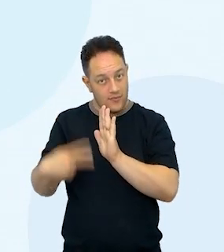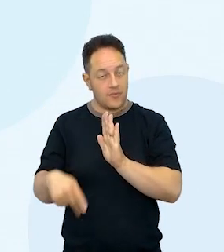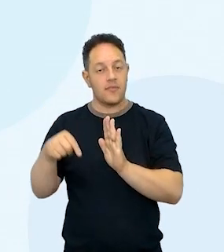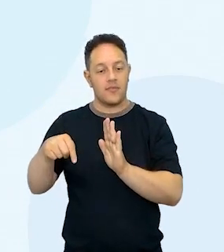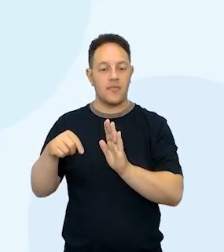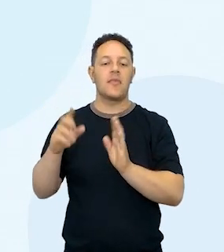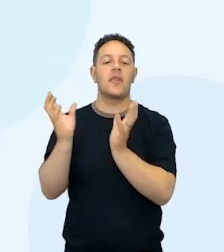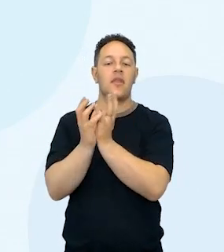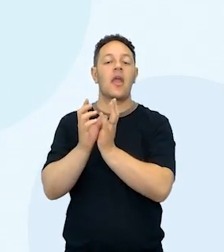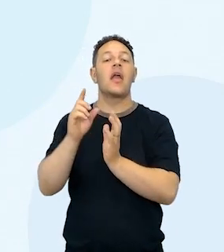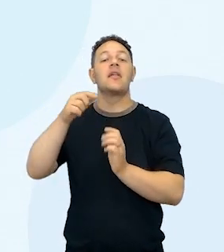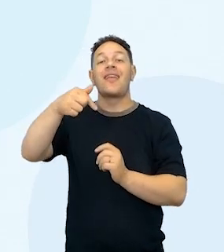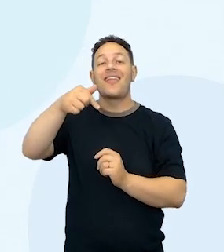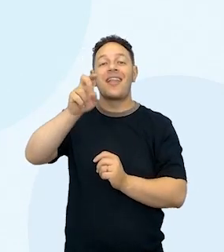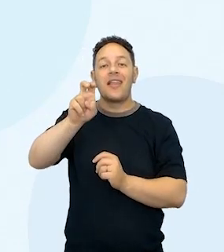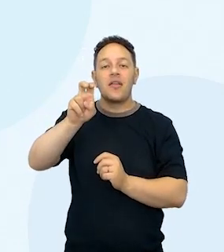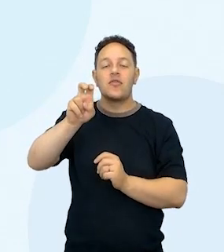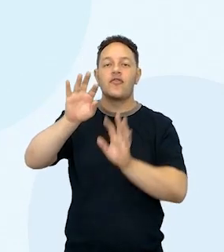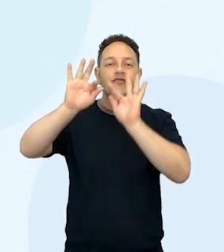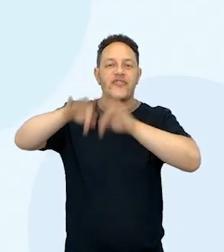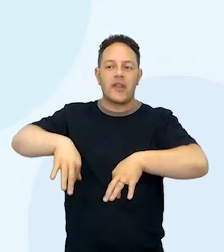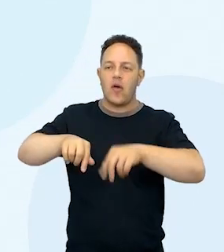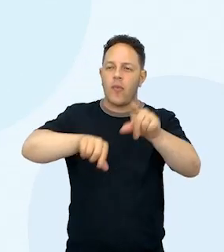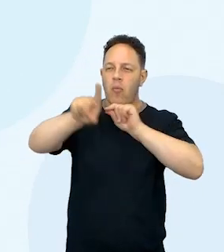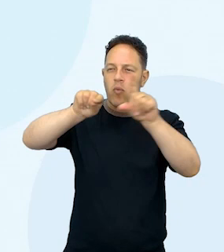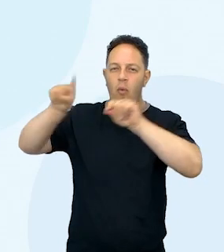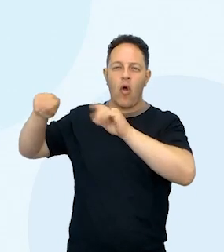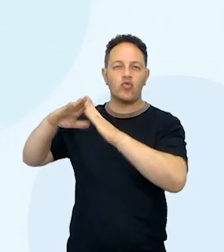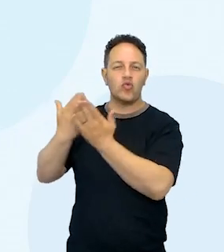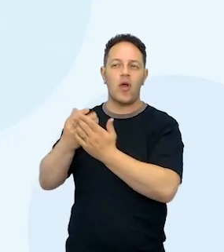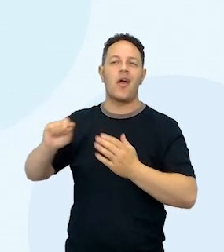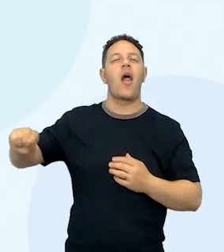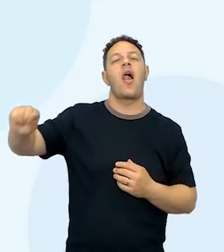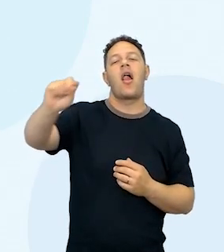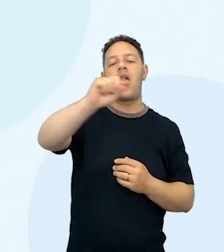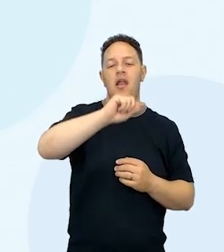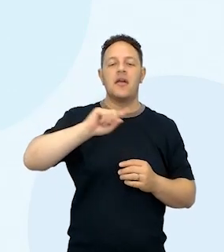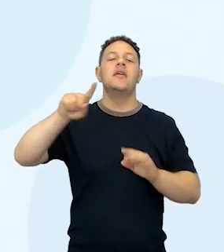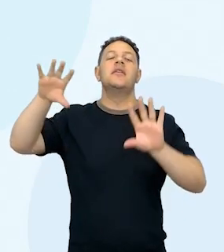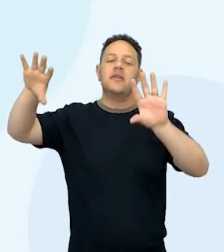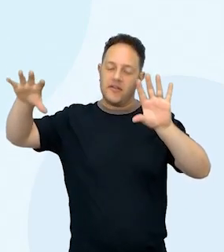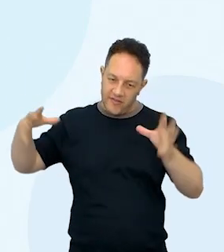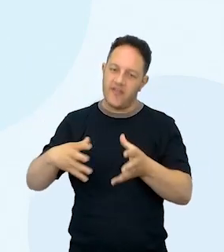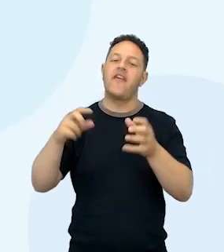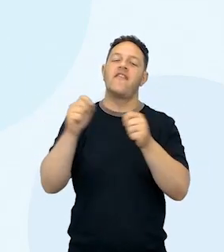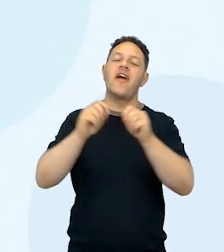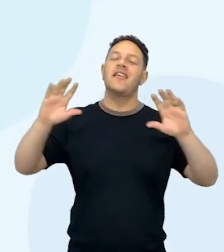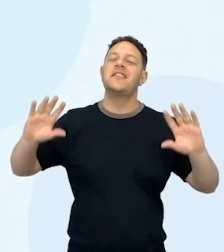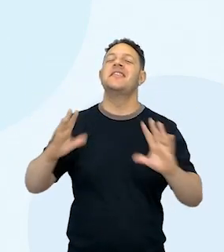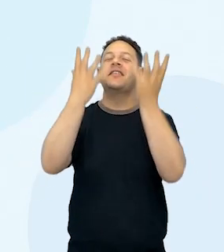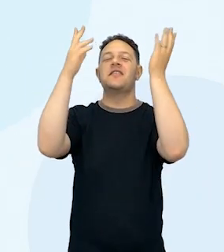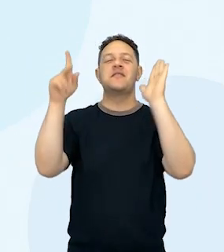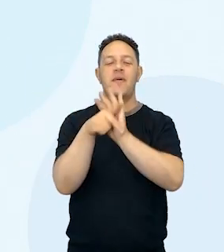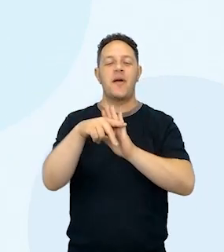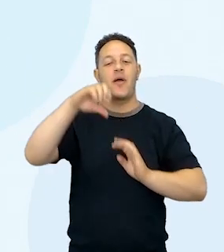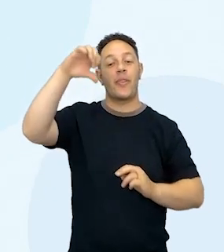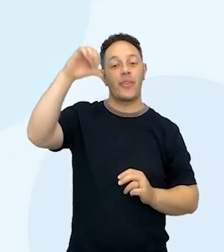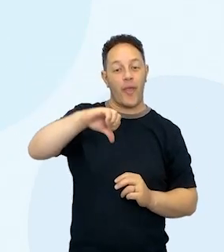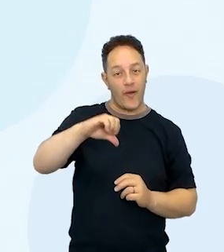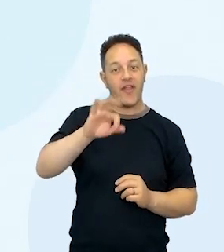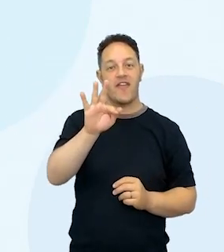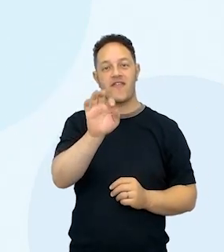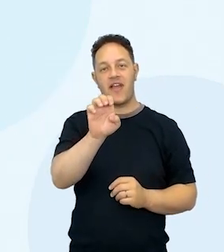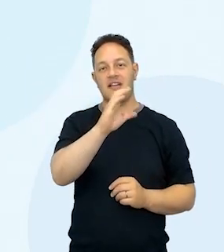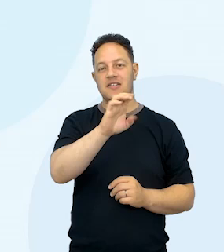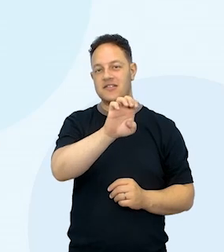75 finalistas. E aí a gente vai fazer a nona FECESP, um evento que a gente espera que seja presencial, né,